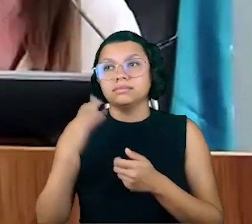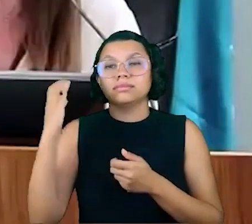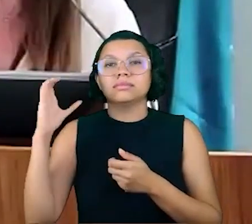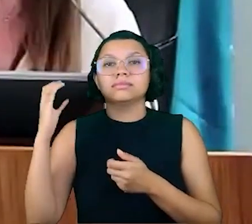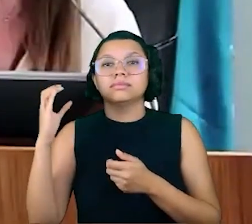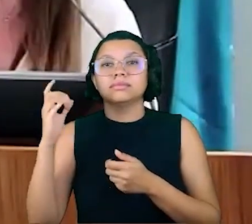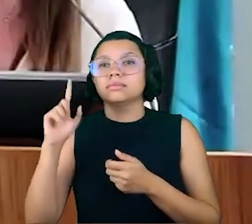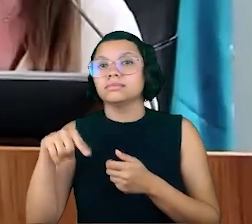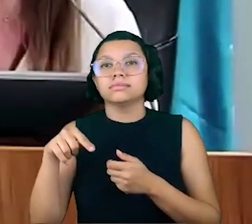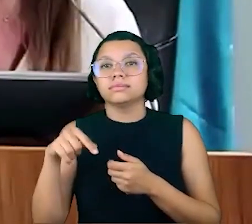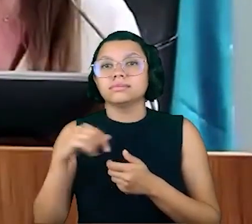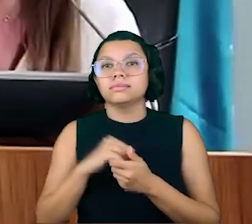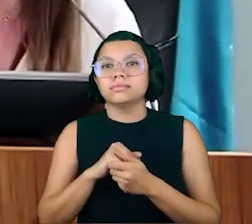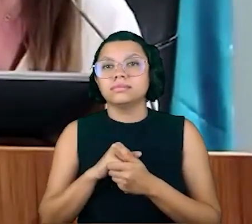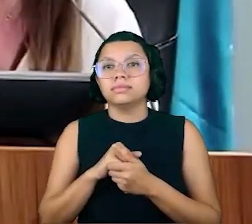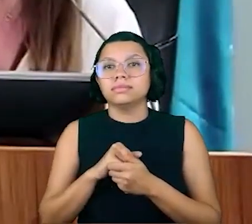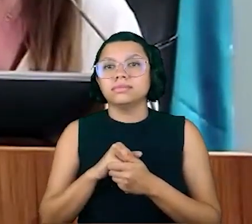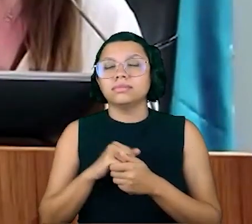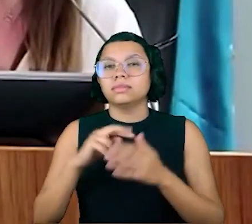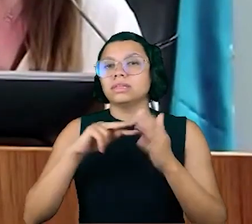Os créditos que não são